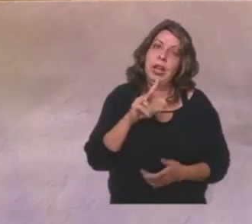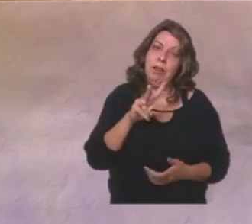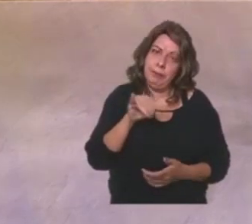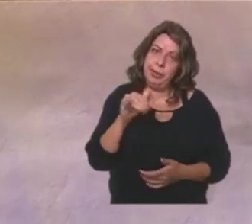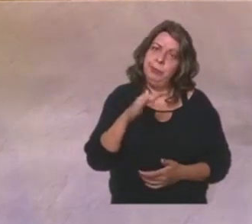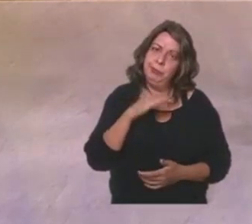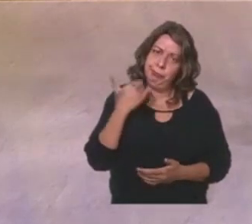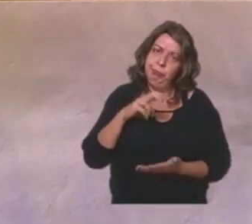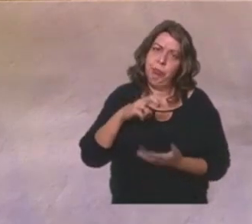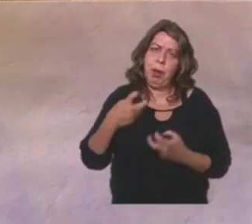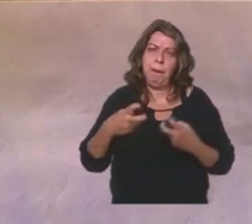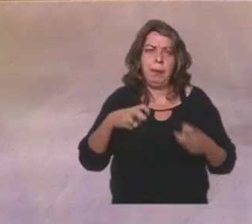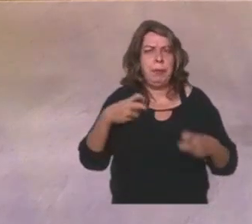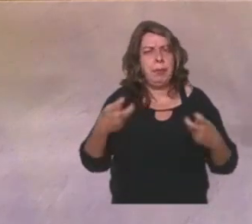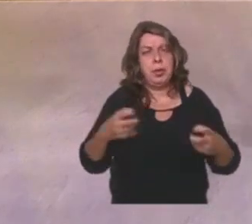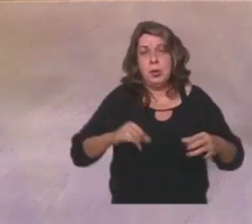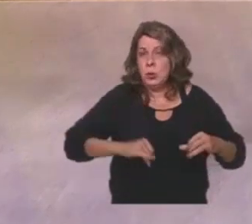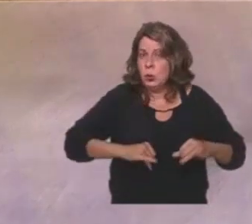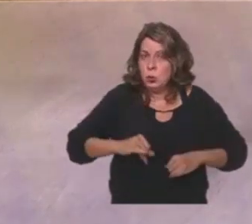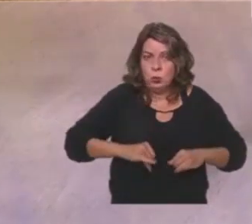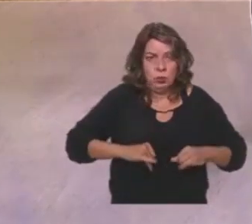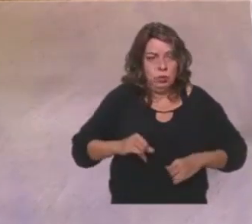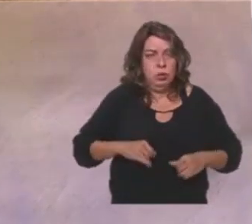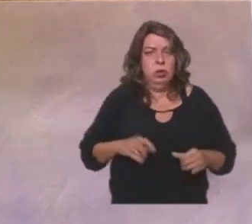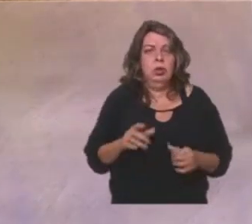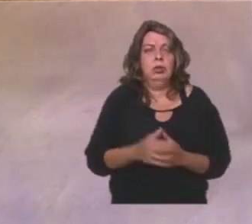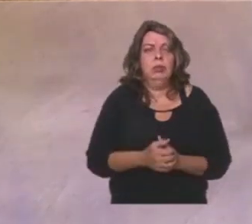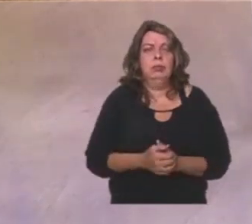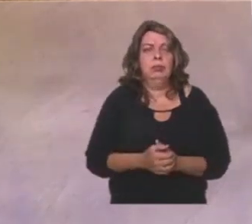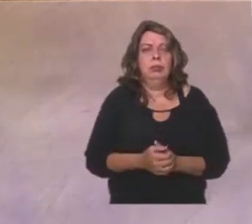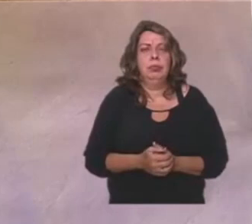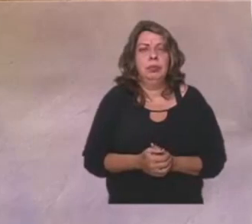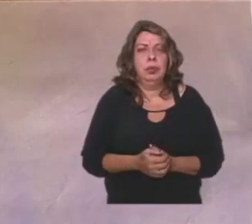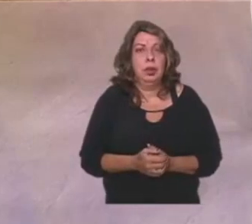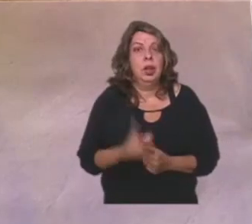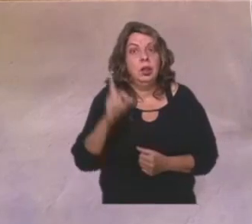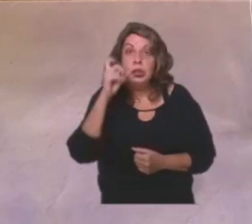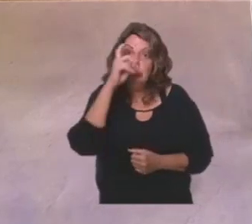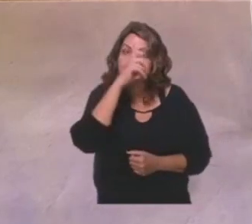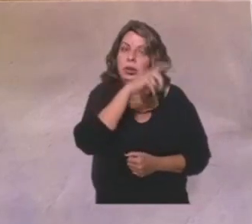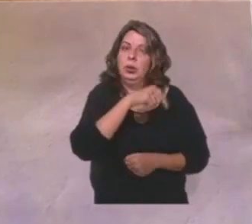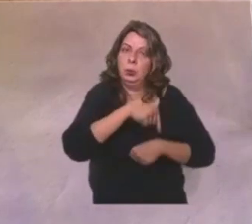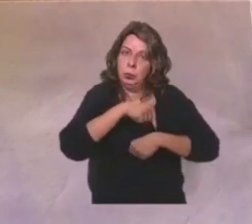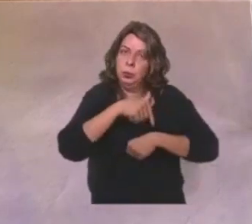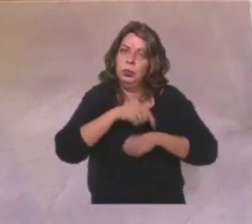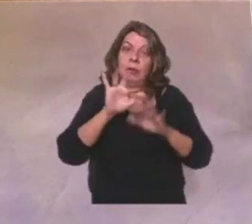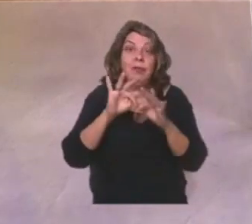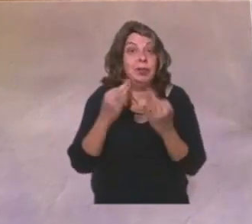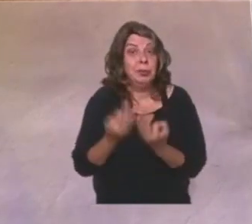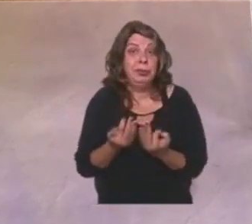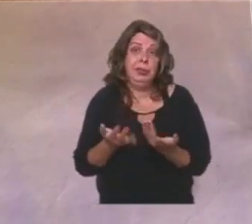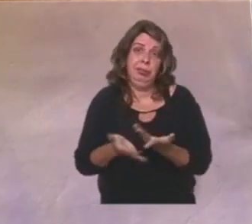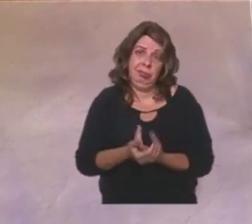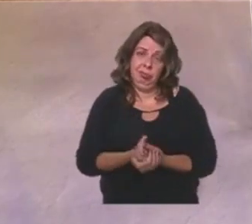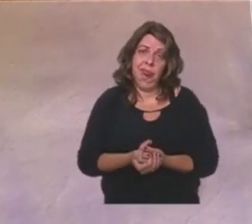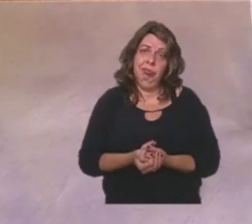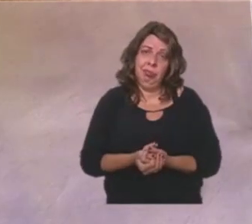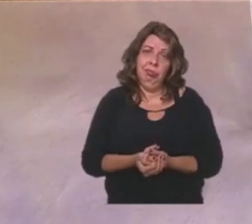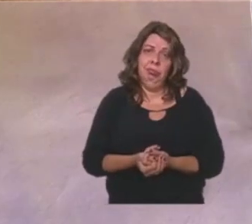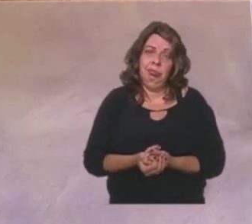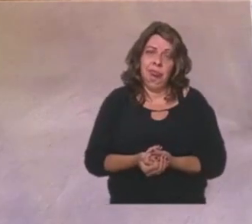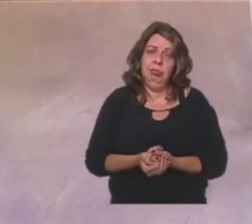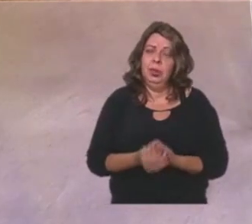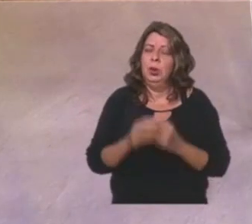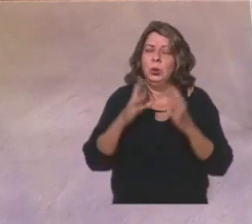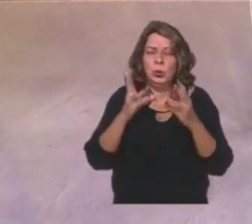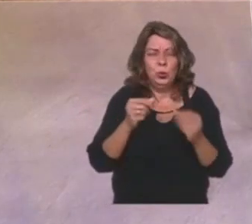aí todo esse sofrimento, e aí viram anjinhos. E nesse momento é um momento difícil, né, para a família, e todo